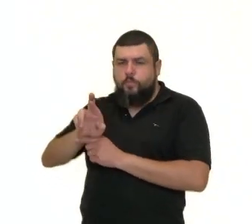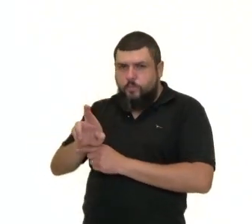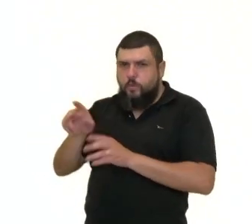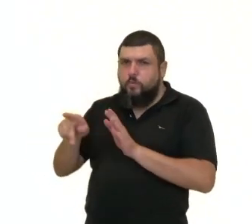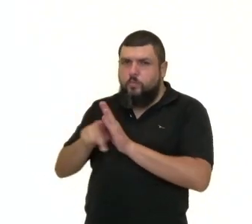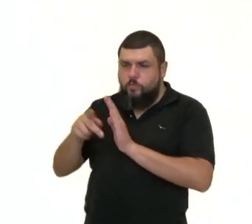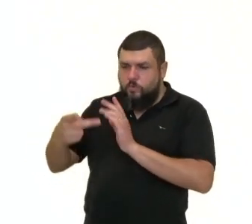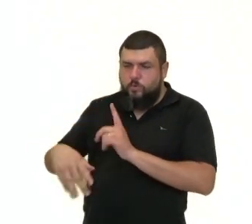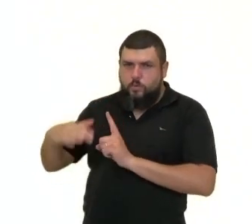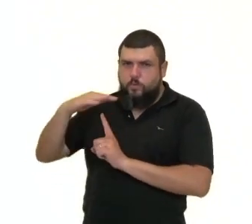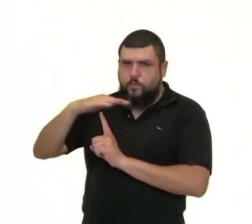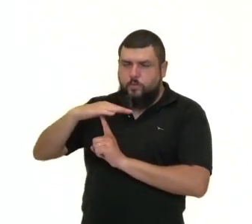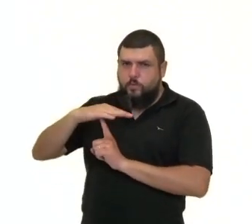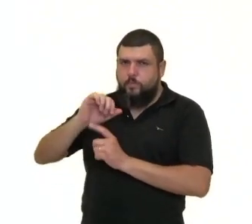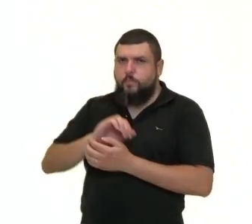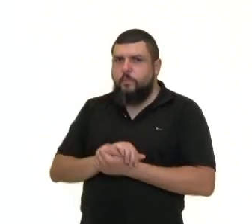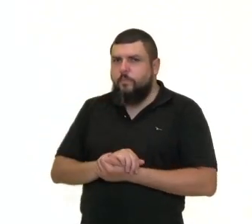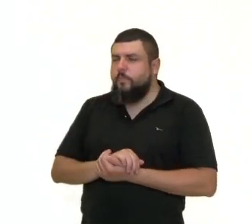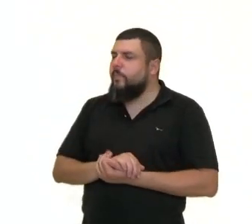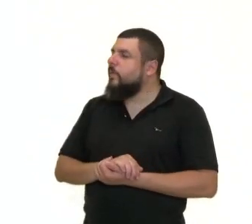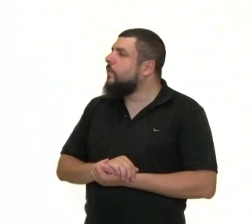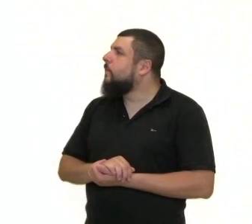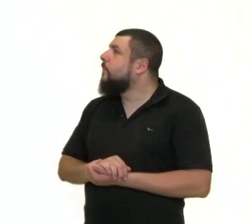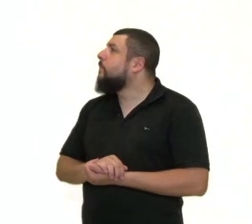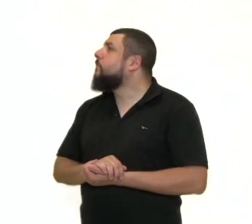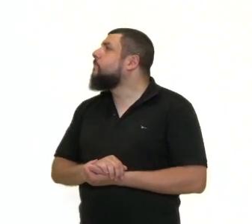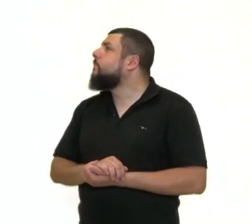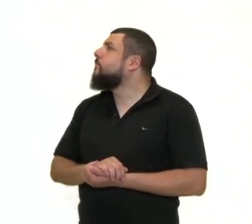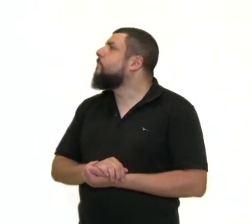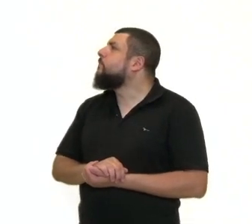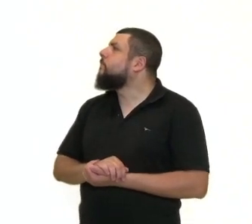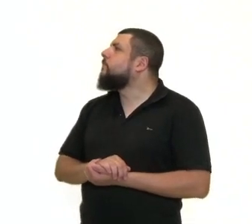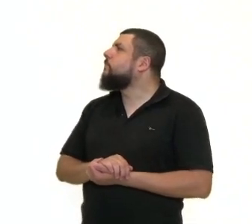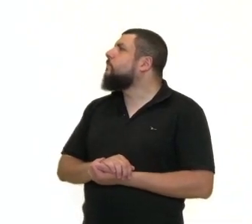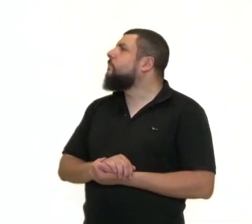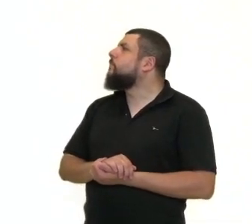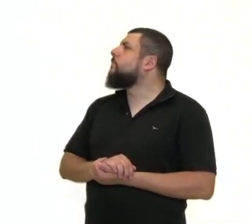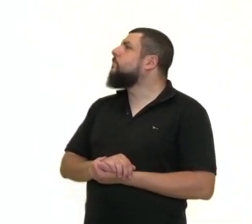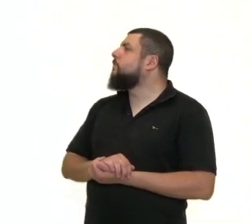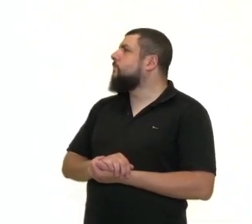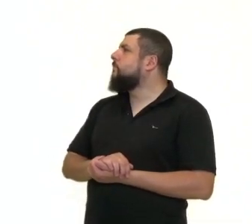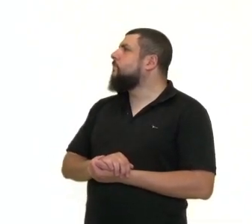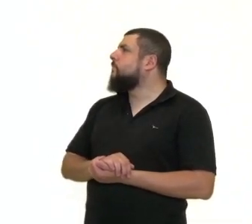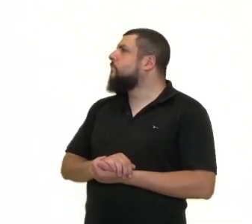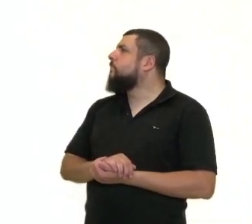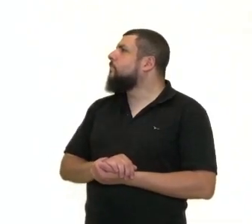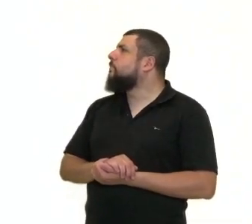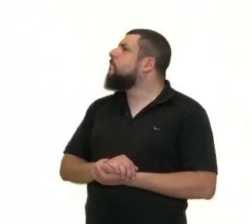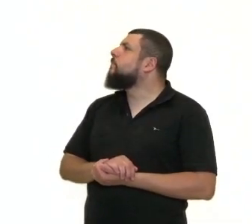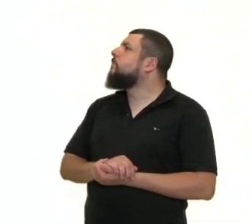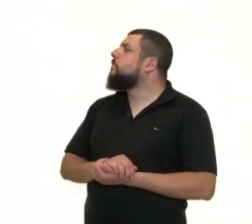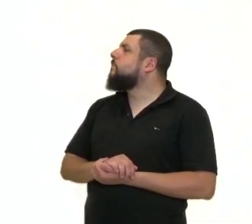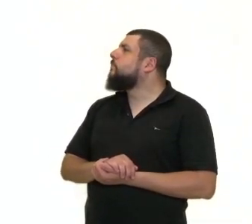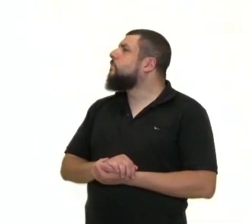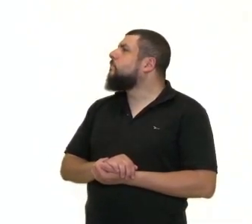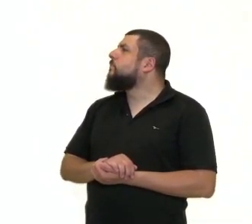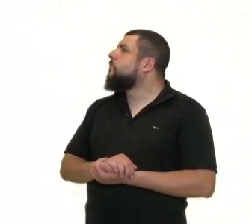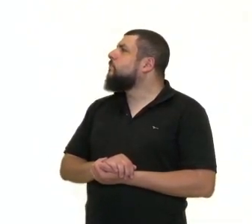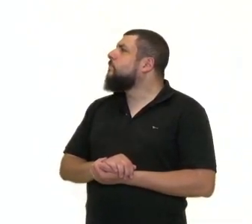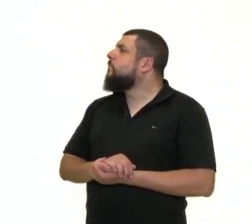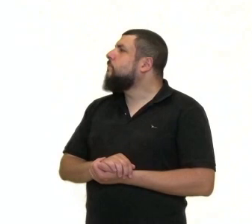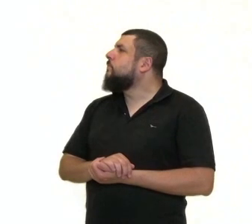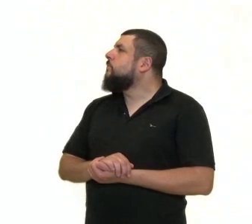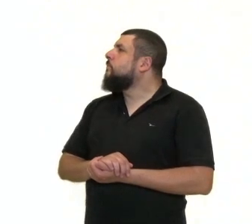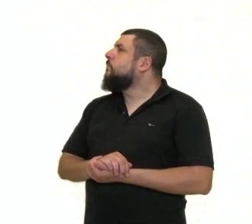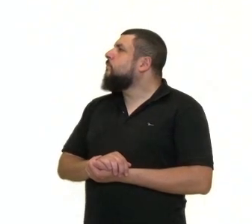consumidores. O PROCON São Paulo explica que é por meio dos serviços de atendimento ao consumidor, SAC, que